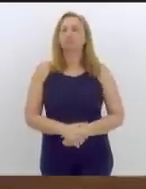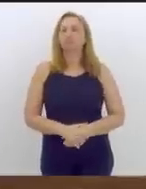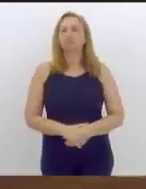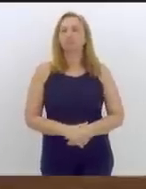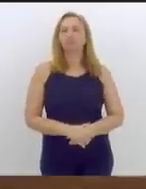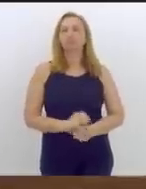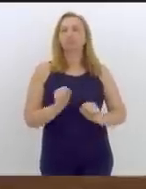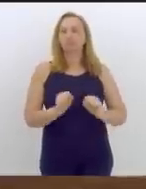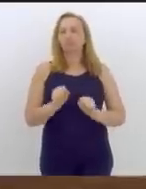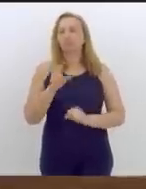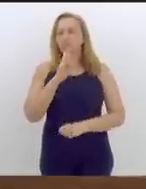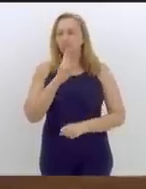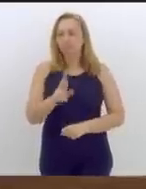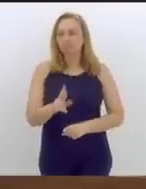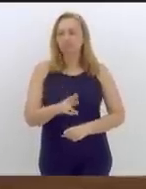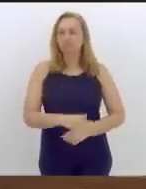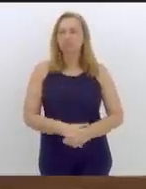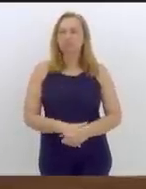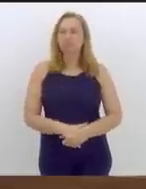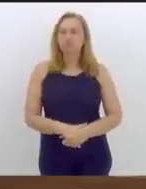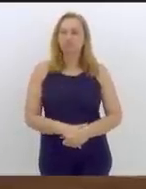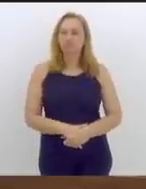que possam ser respondidas